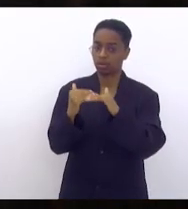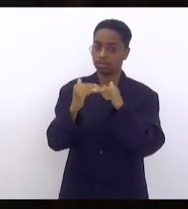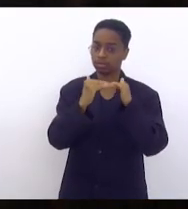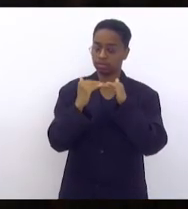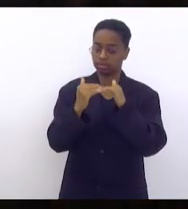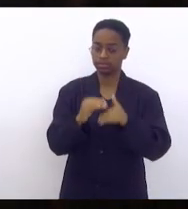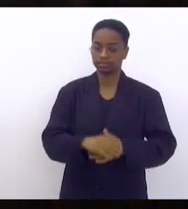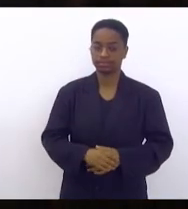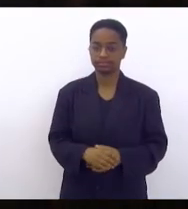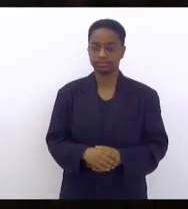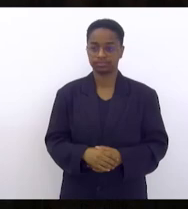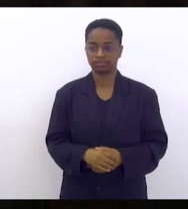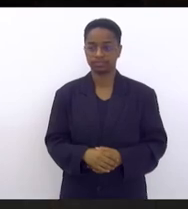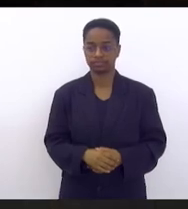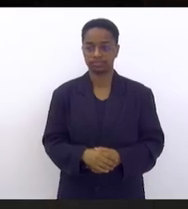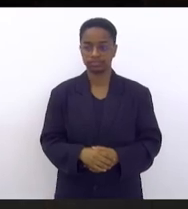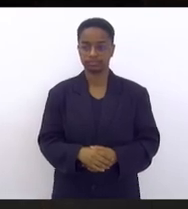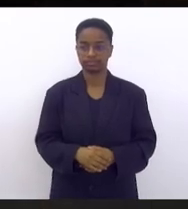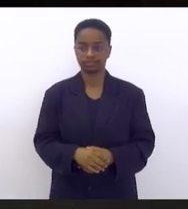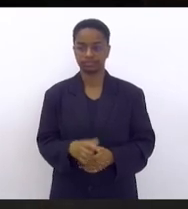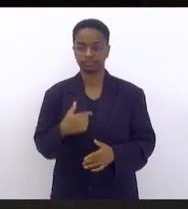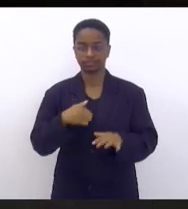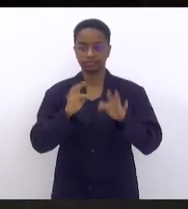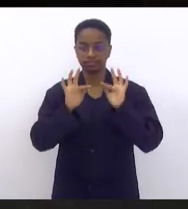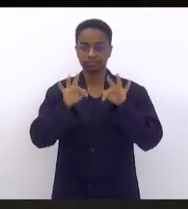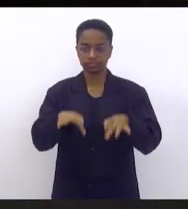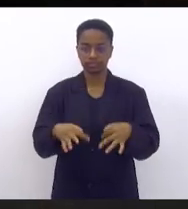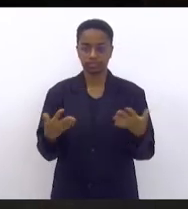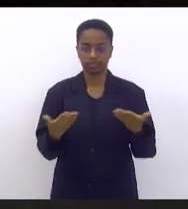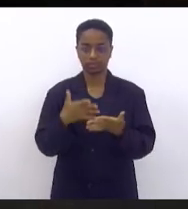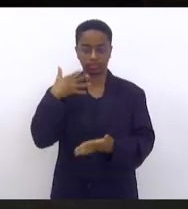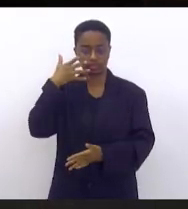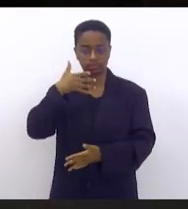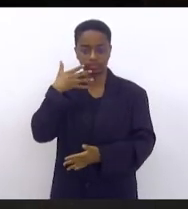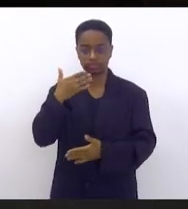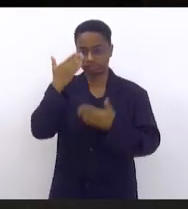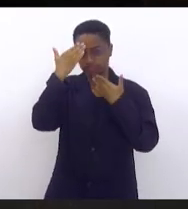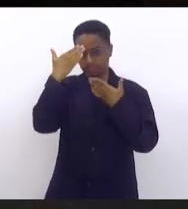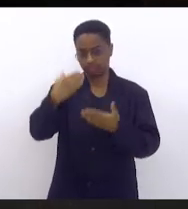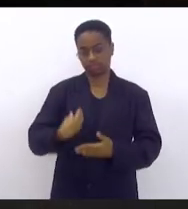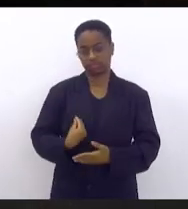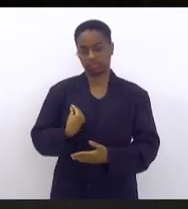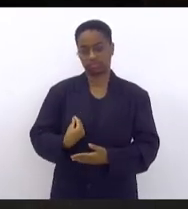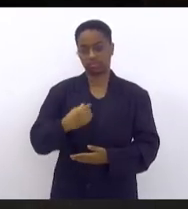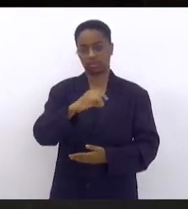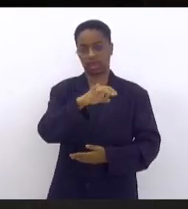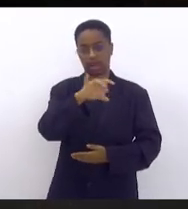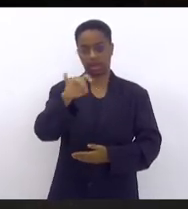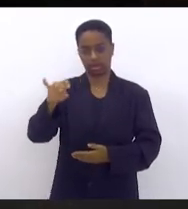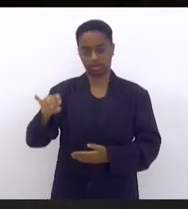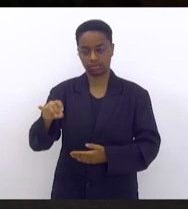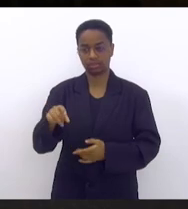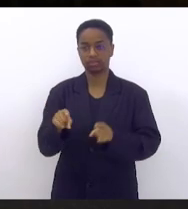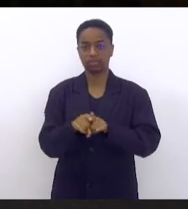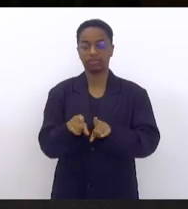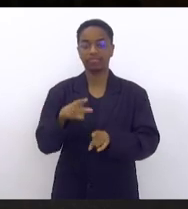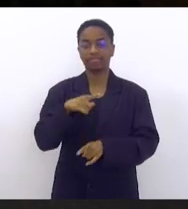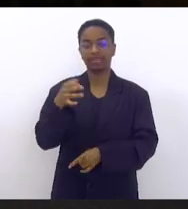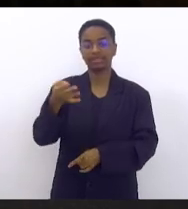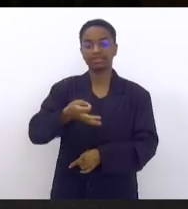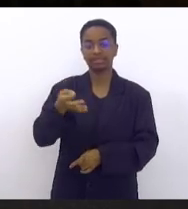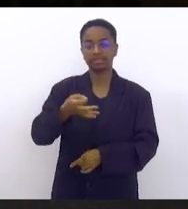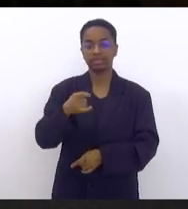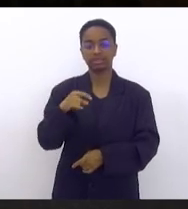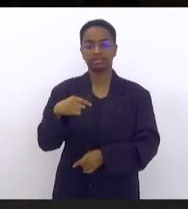Eu já vou aqui, encerrando a minha fala, agradecendo a presença de cada companheiro e cada companheira, e tenho a certeza que nós estamos no